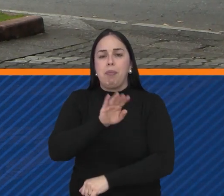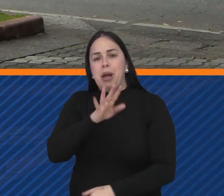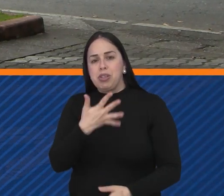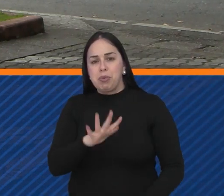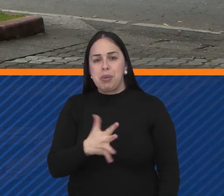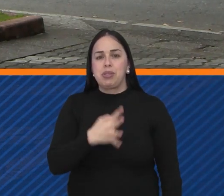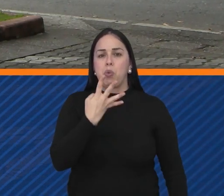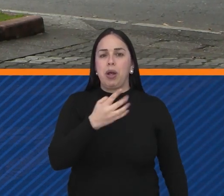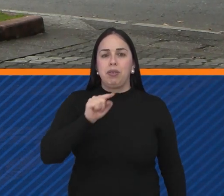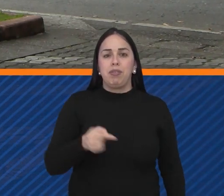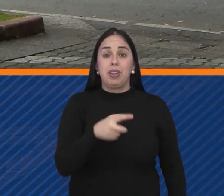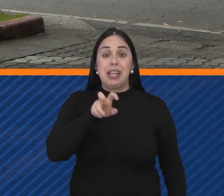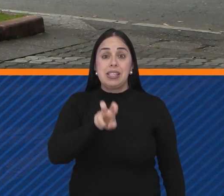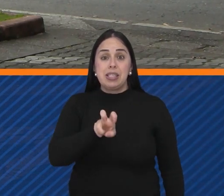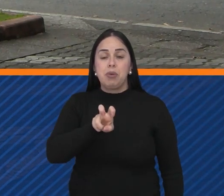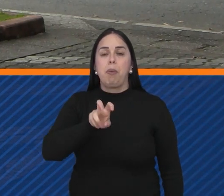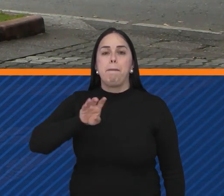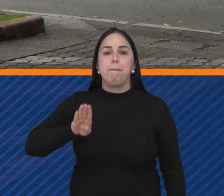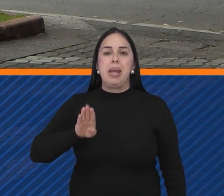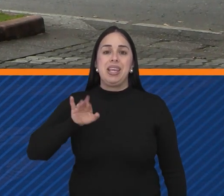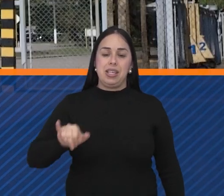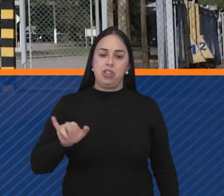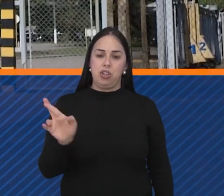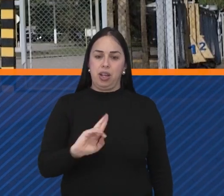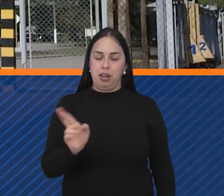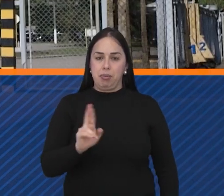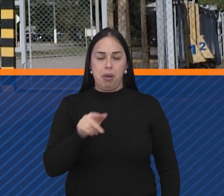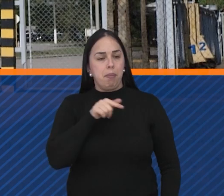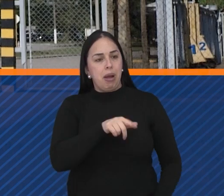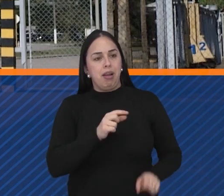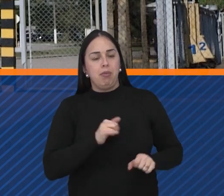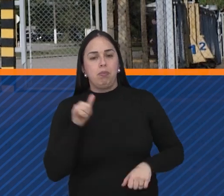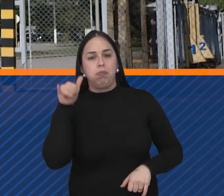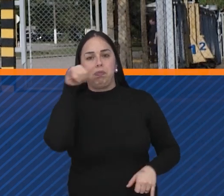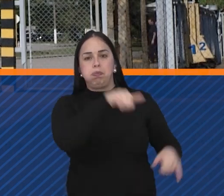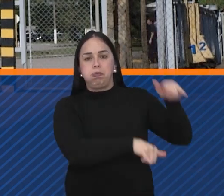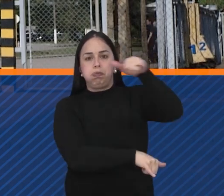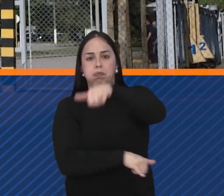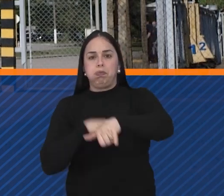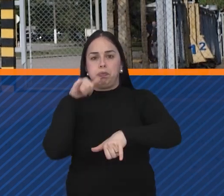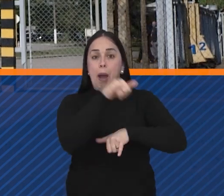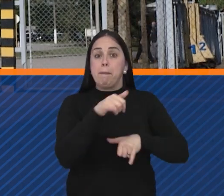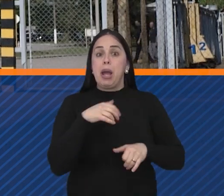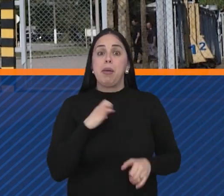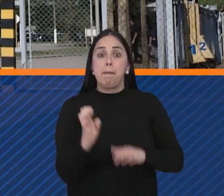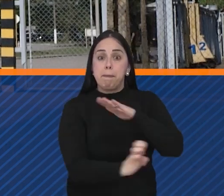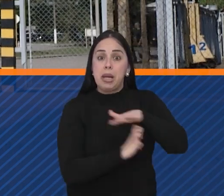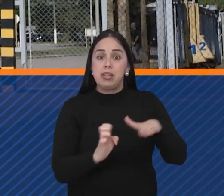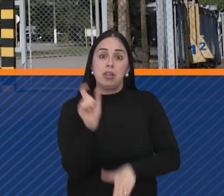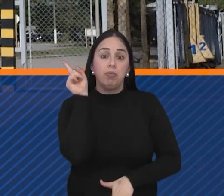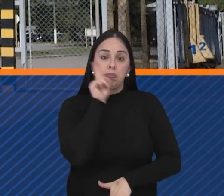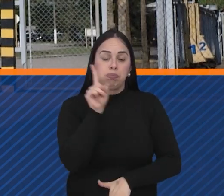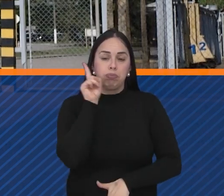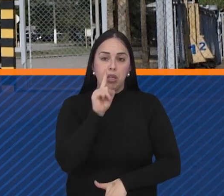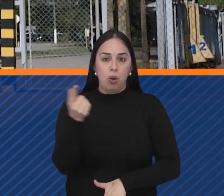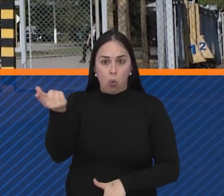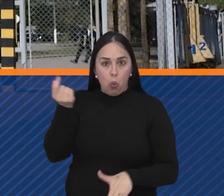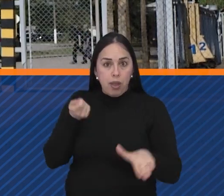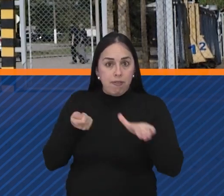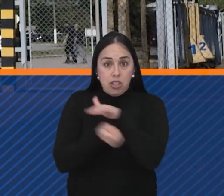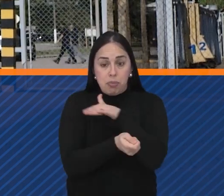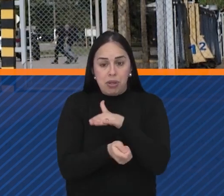de 4,5 bilhões de reais para exportação de aeronaves para a empresa American Airlines.